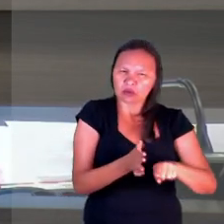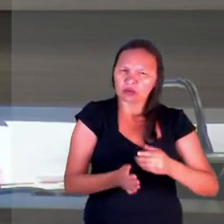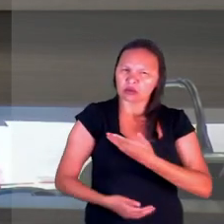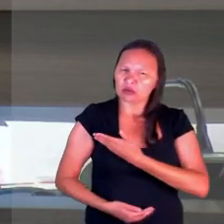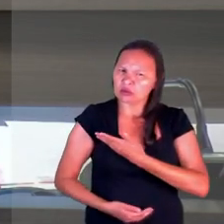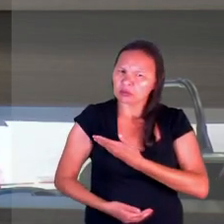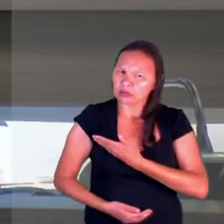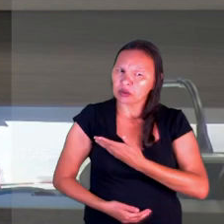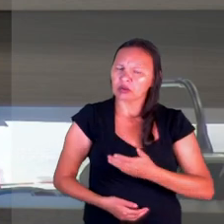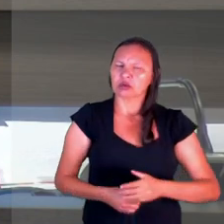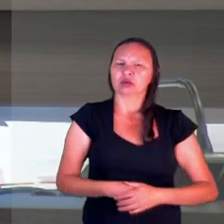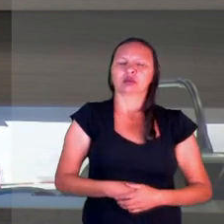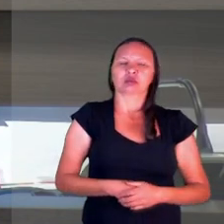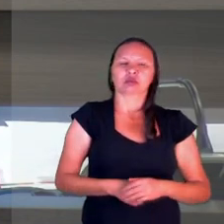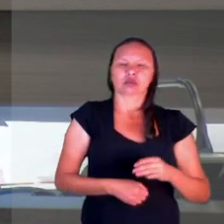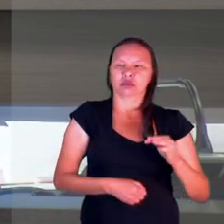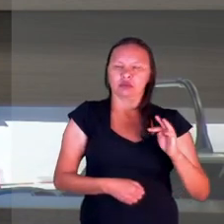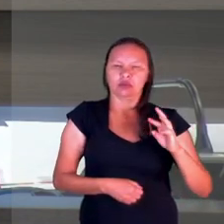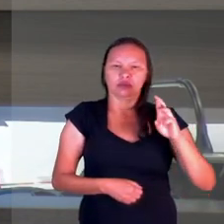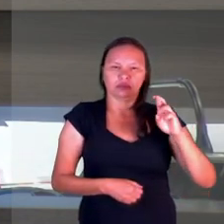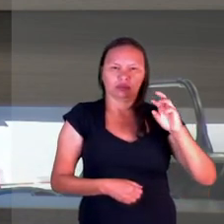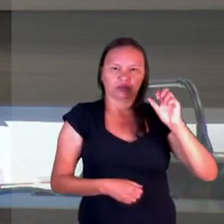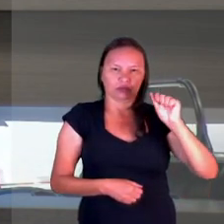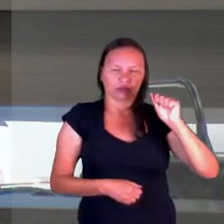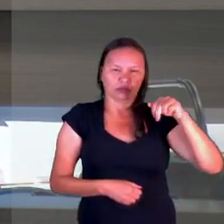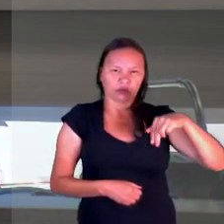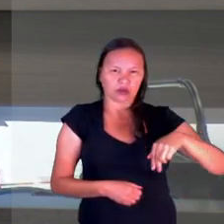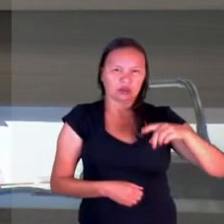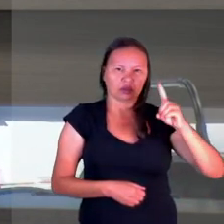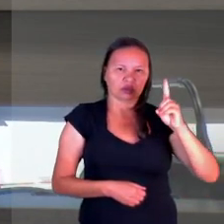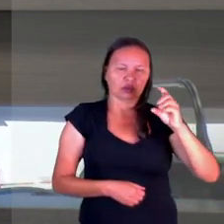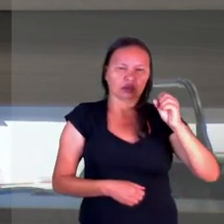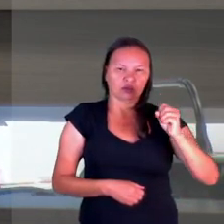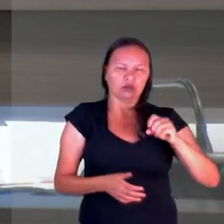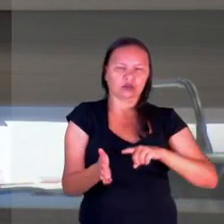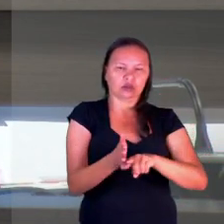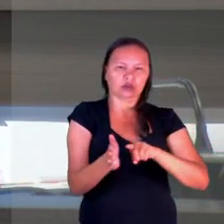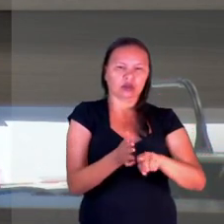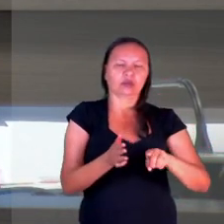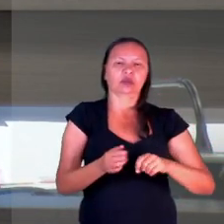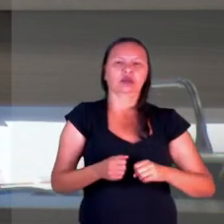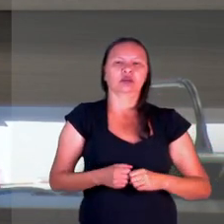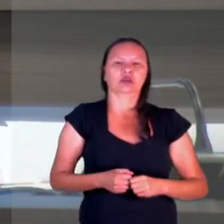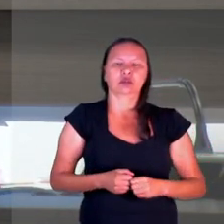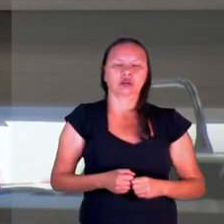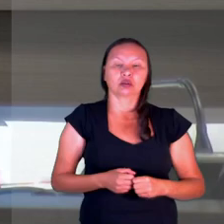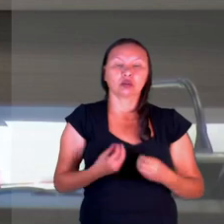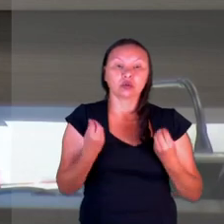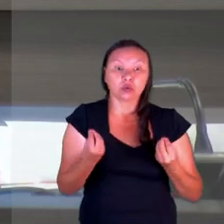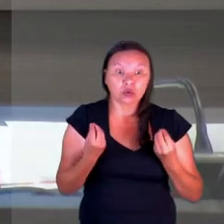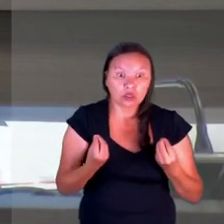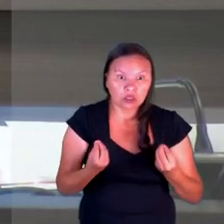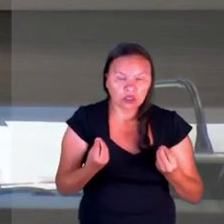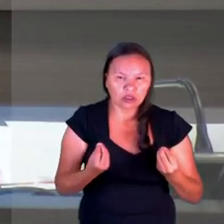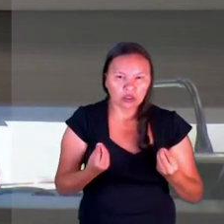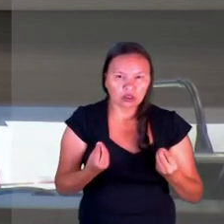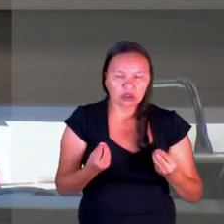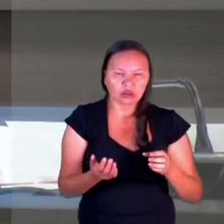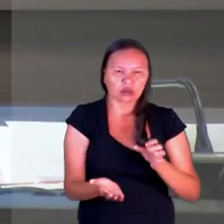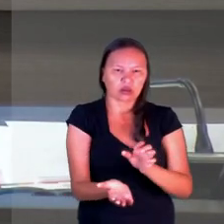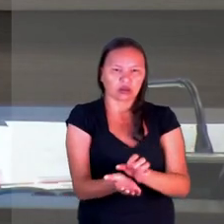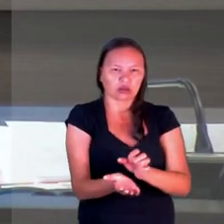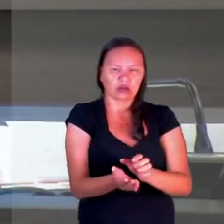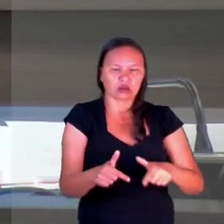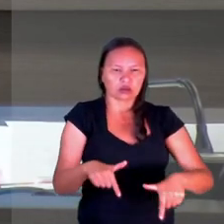né Fernando faria a seguinte pergunta eh o que que esse grupo de